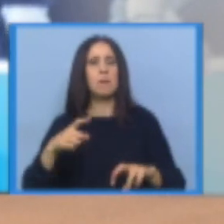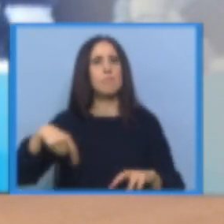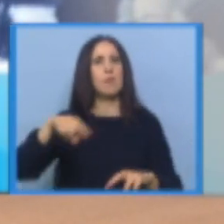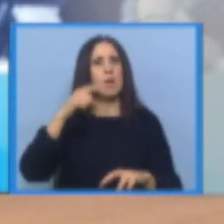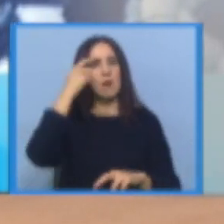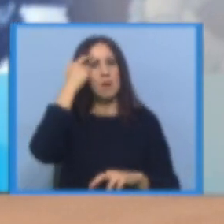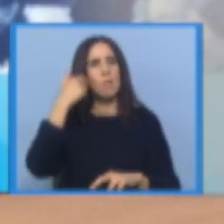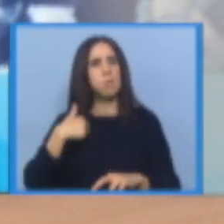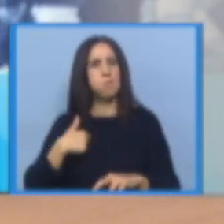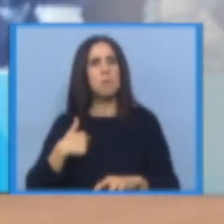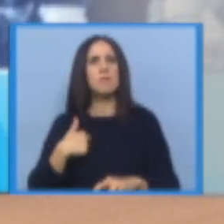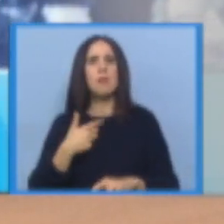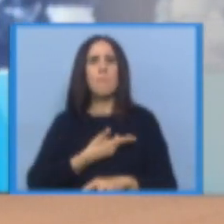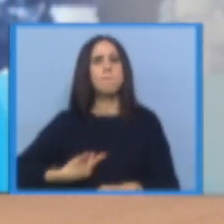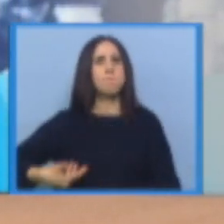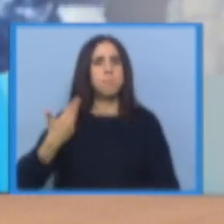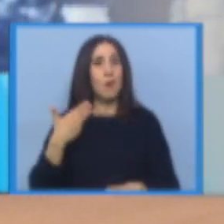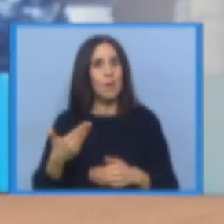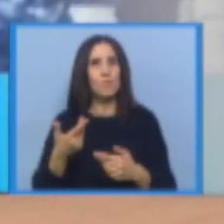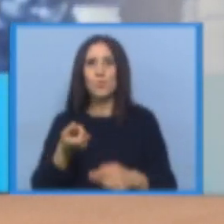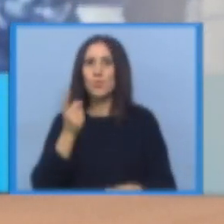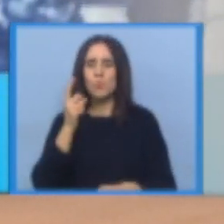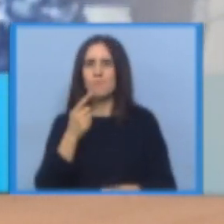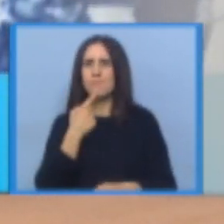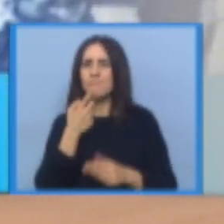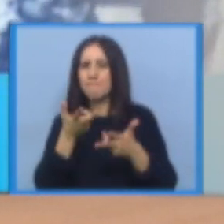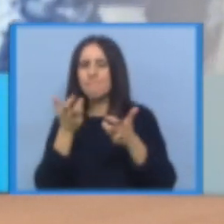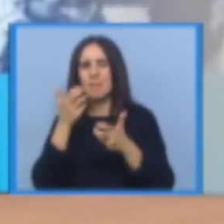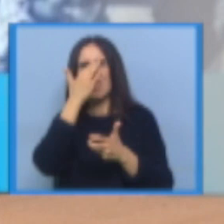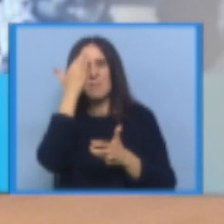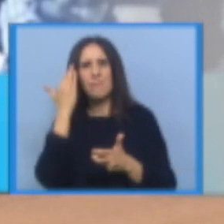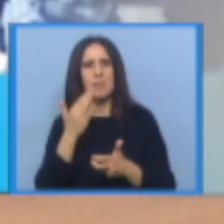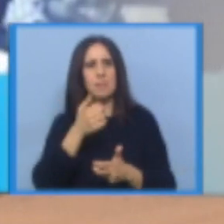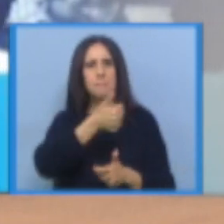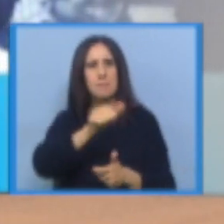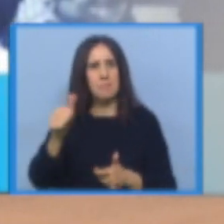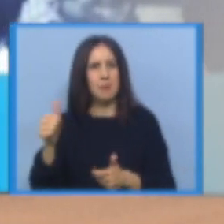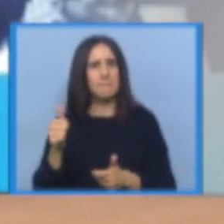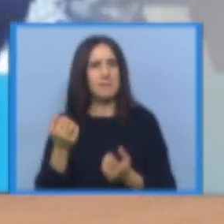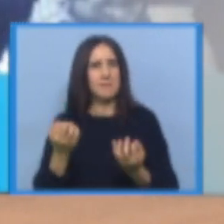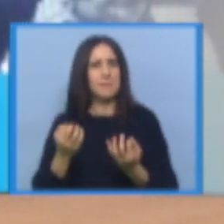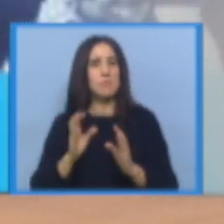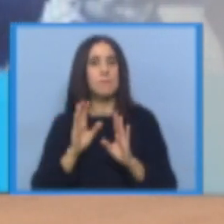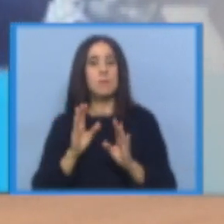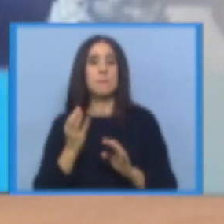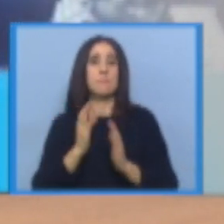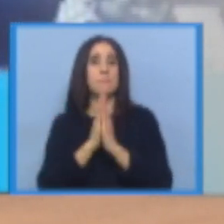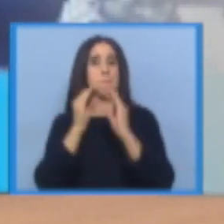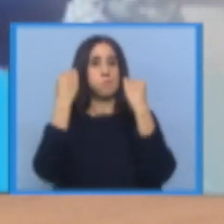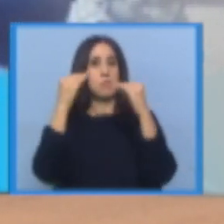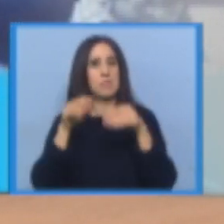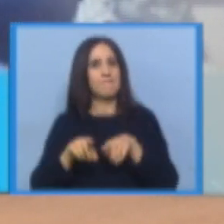a consciência de que as coisas já não são como eram e que são difíceis de entender e de interpretar. E nesse sentido é óbvio que a catequese tem que